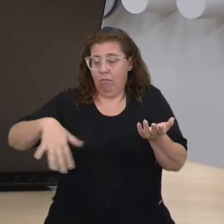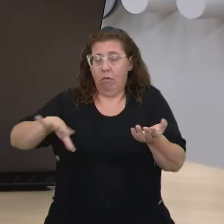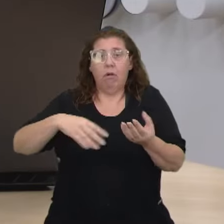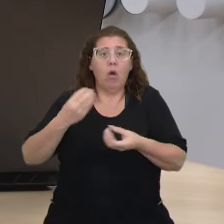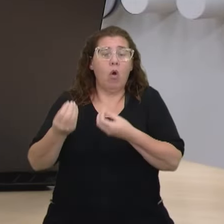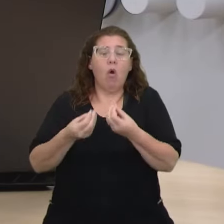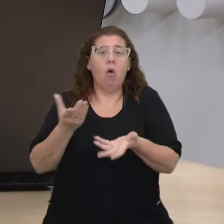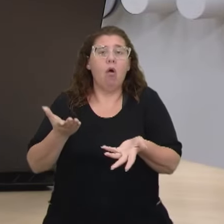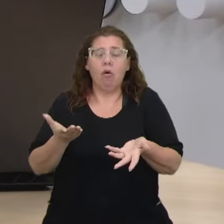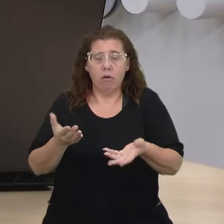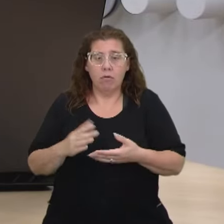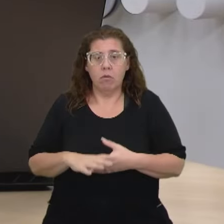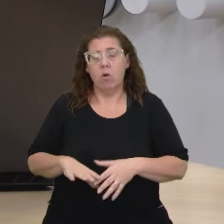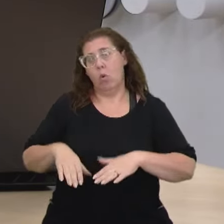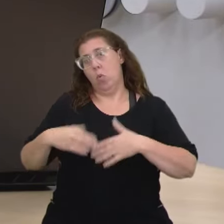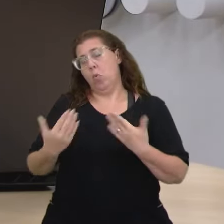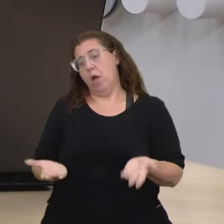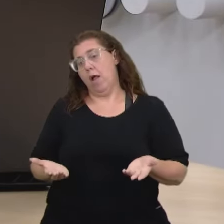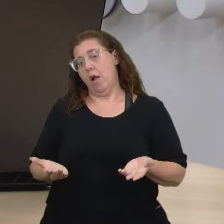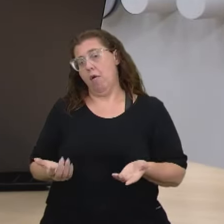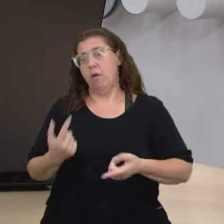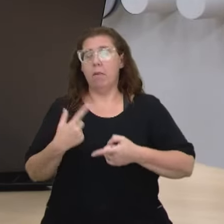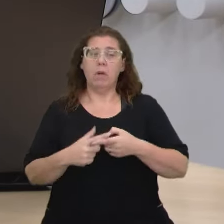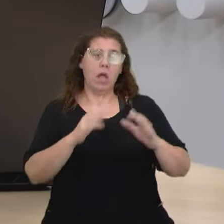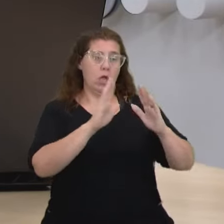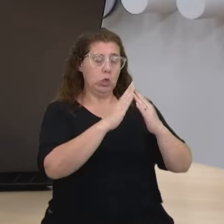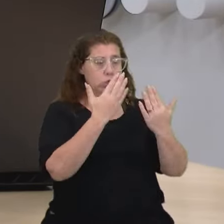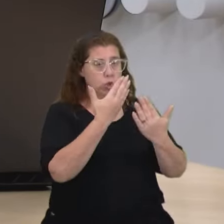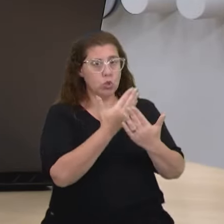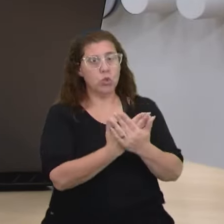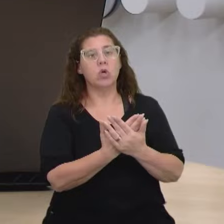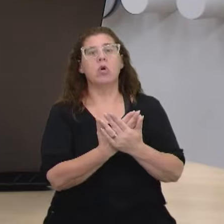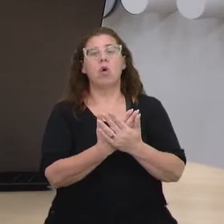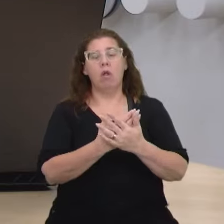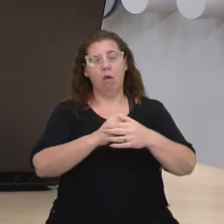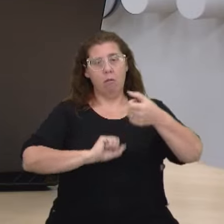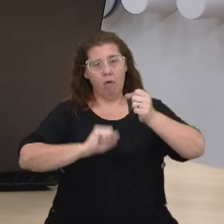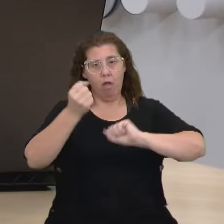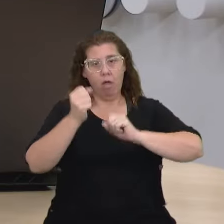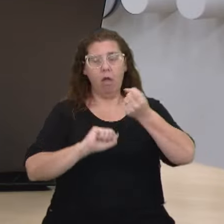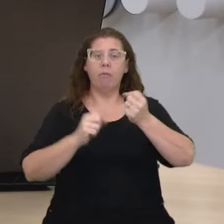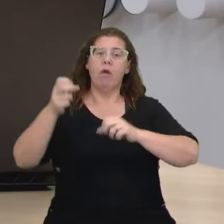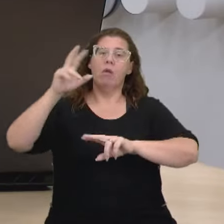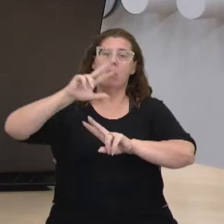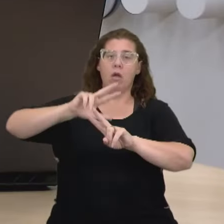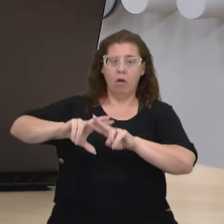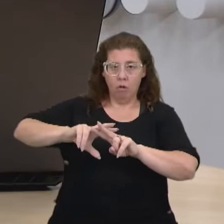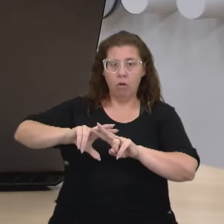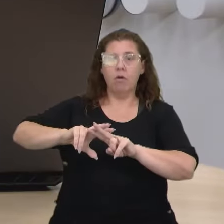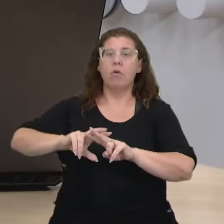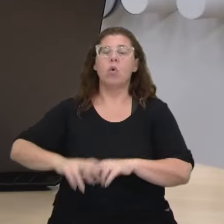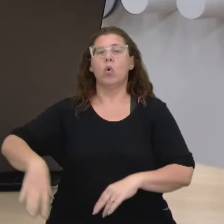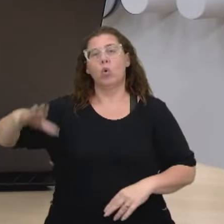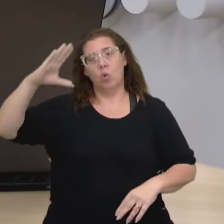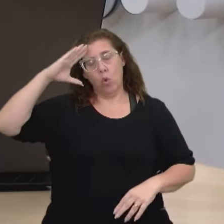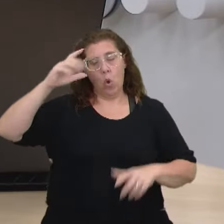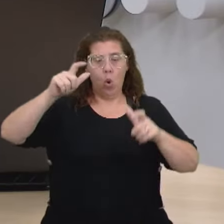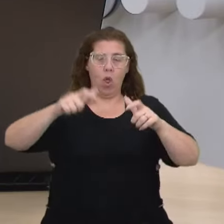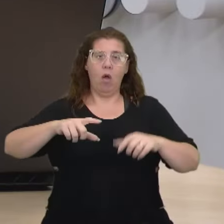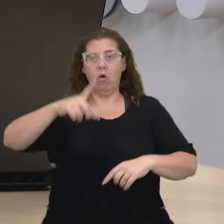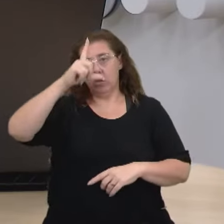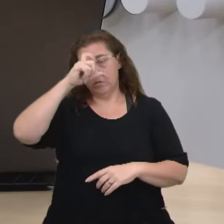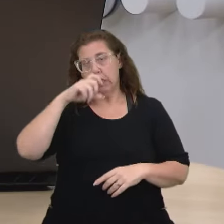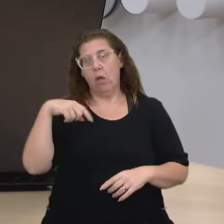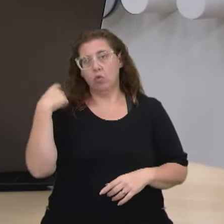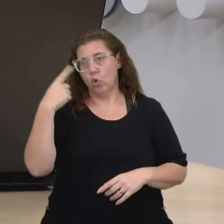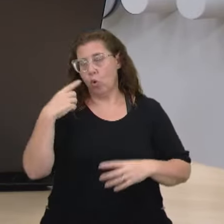segundo Foucault? Porque escola, fábrica, prisão, quartel, hospício, são